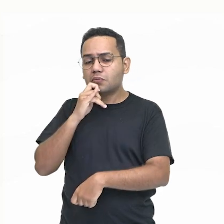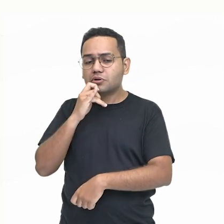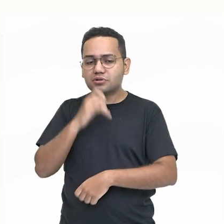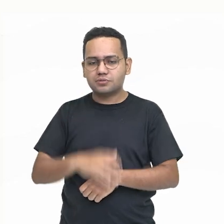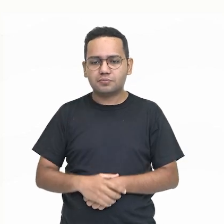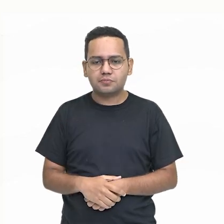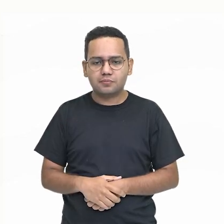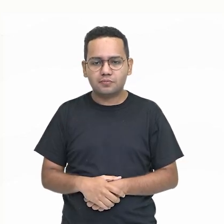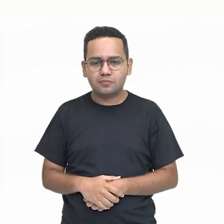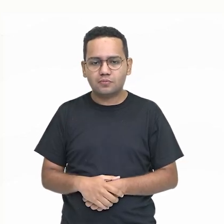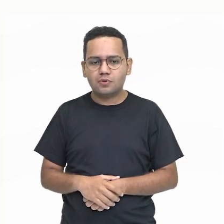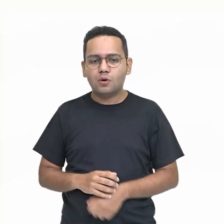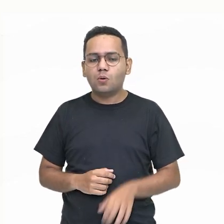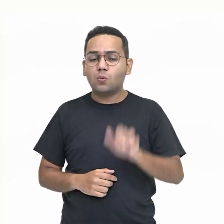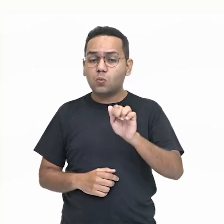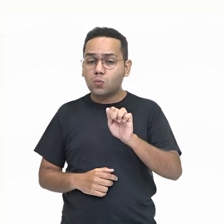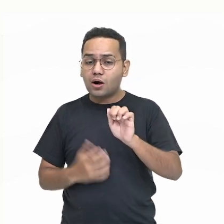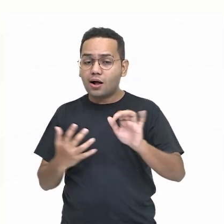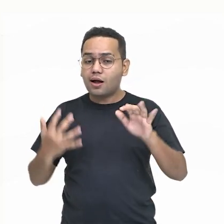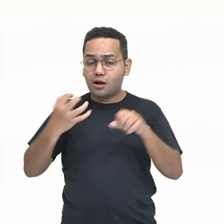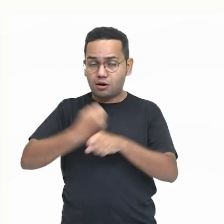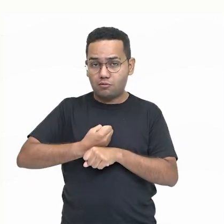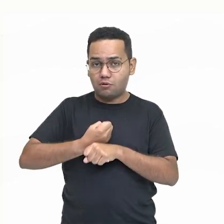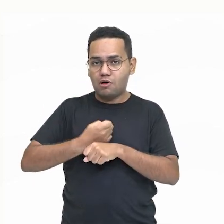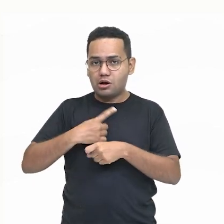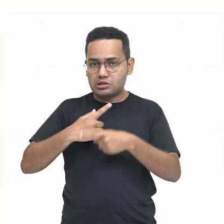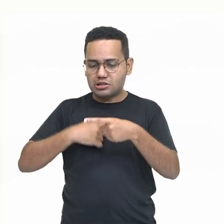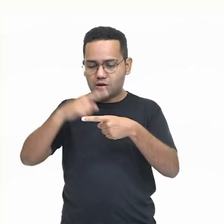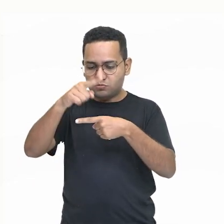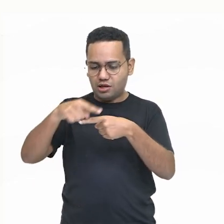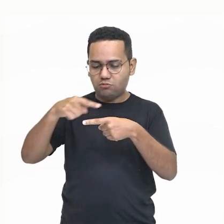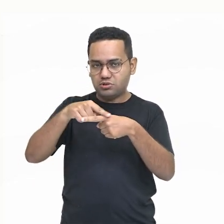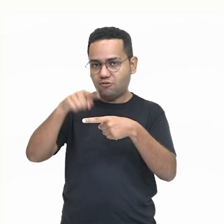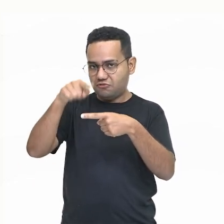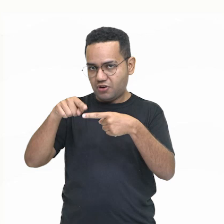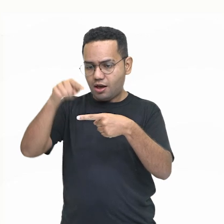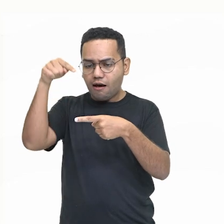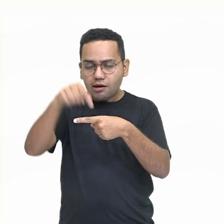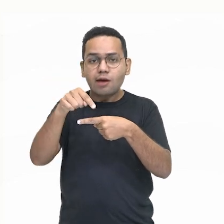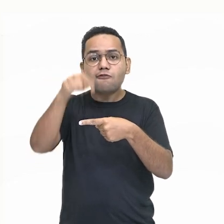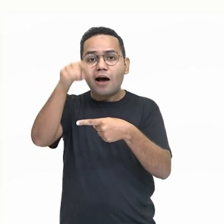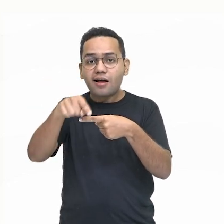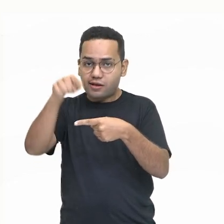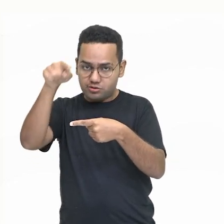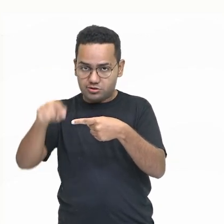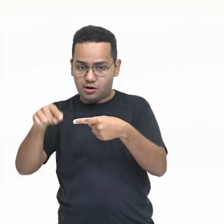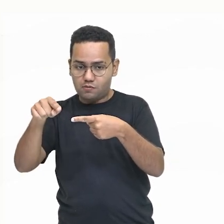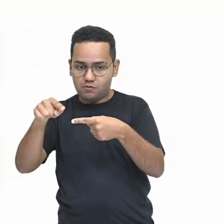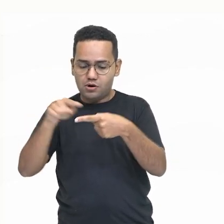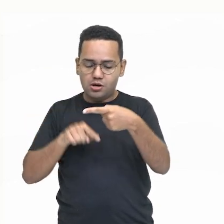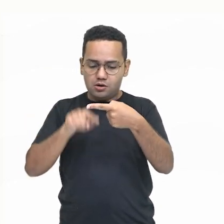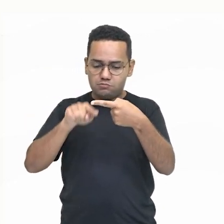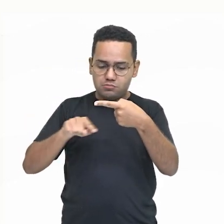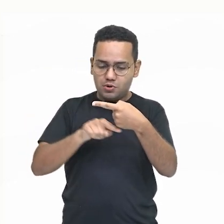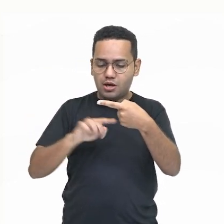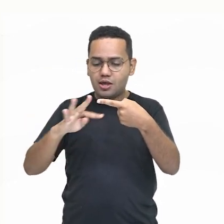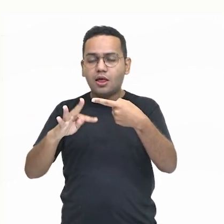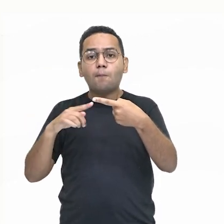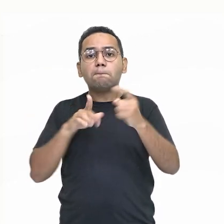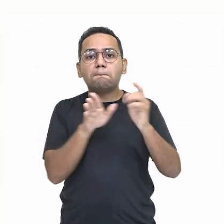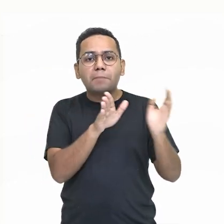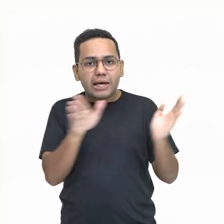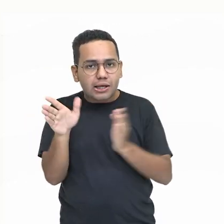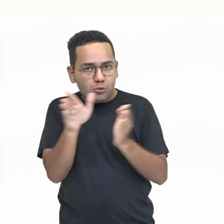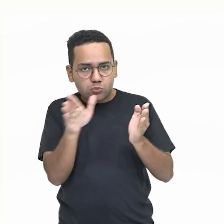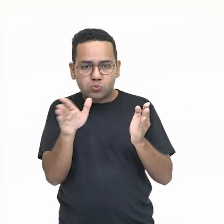da variação da velocidade dividido pelo intervalo de tempo. Como é que eu